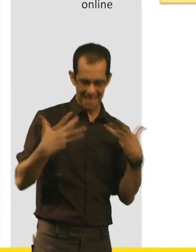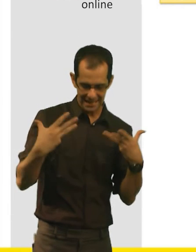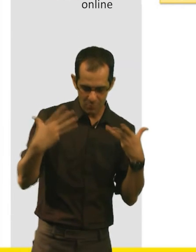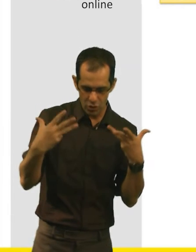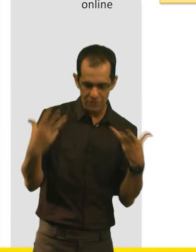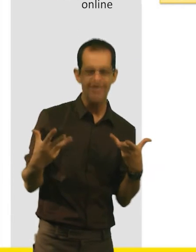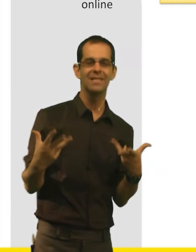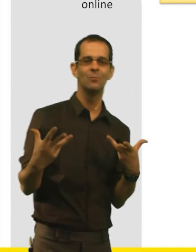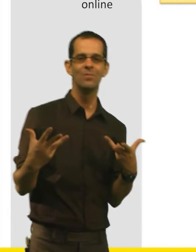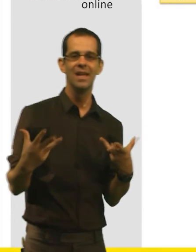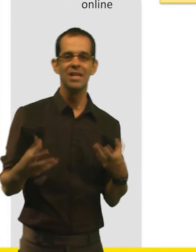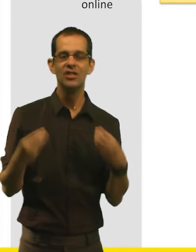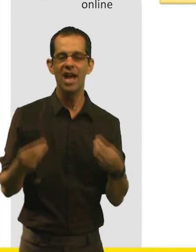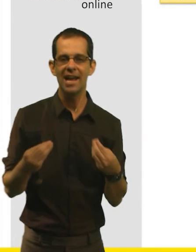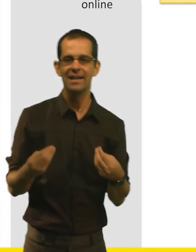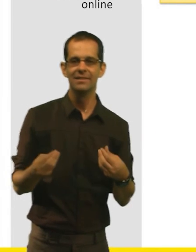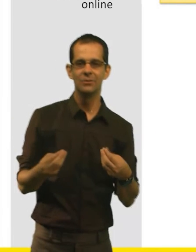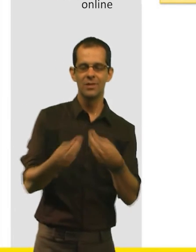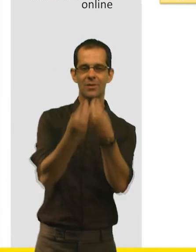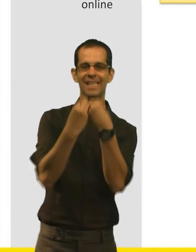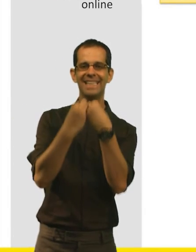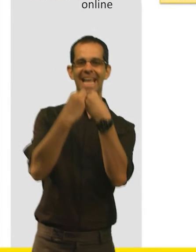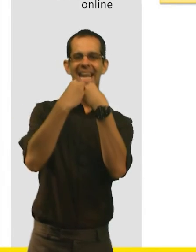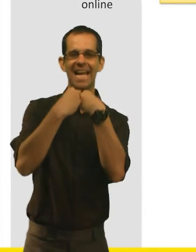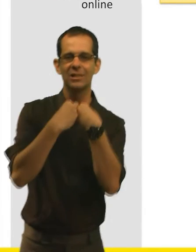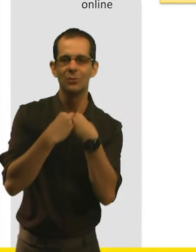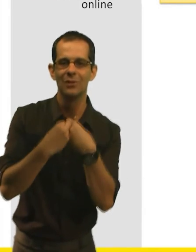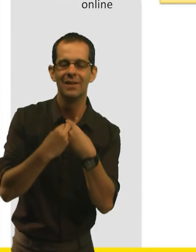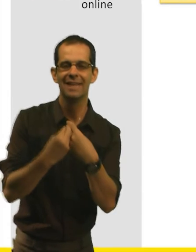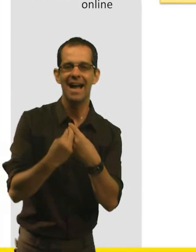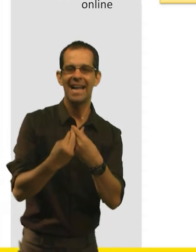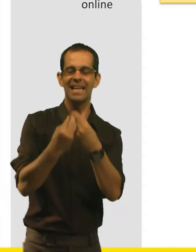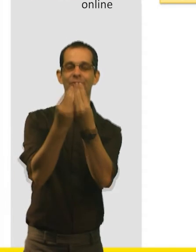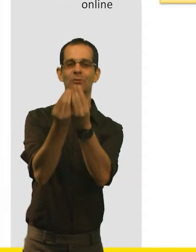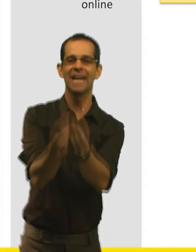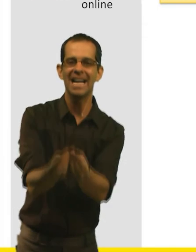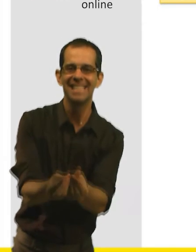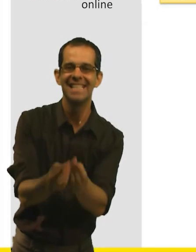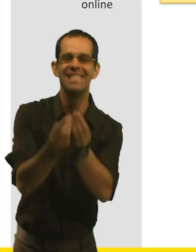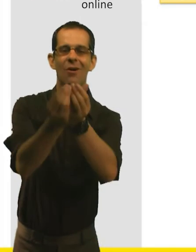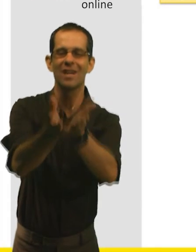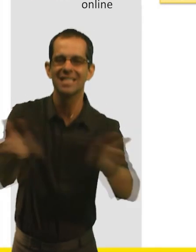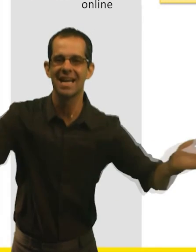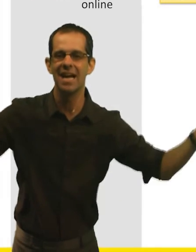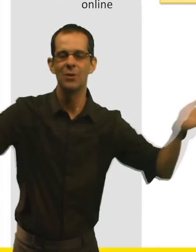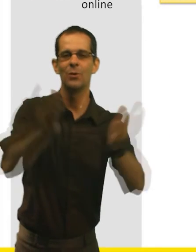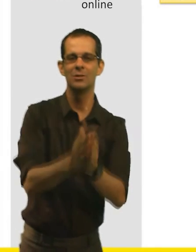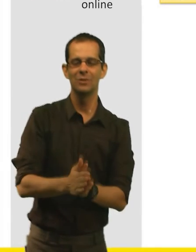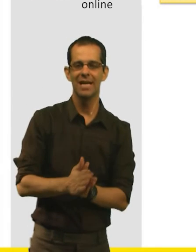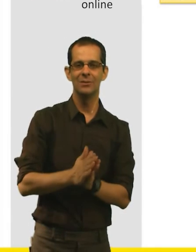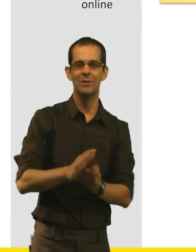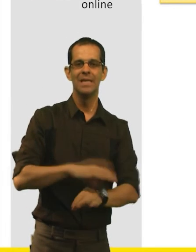Uma certa motivação. Gera no seu intelecto, tá, aquela vontade de alcançar